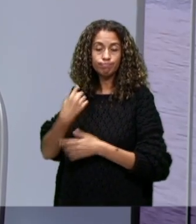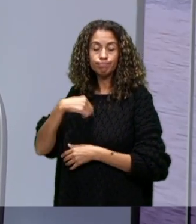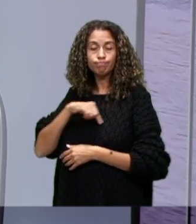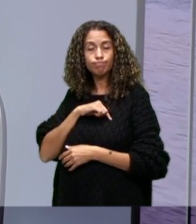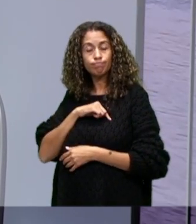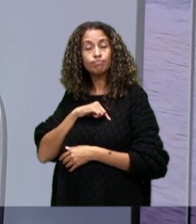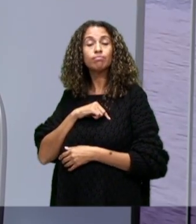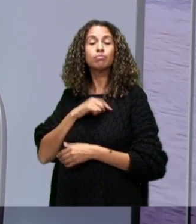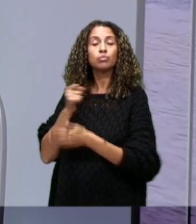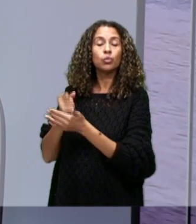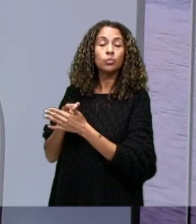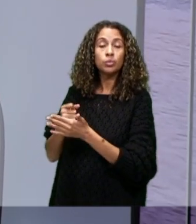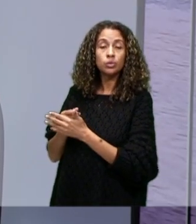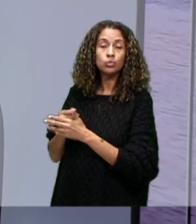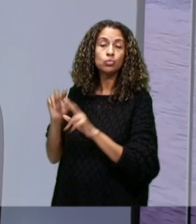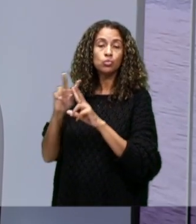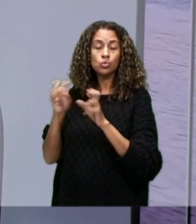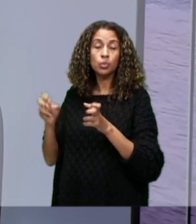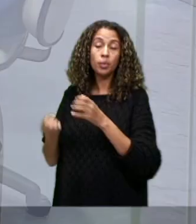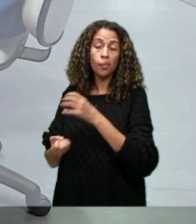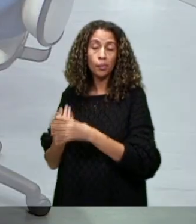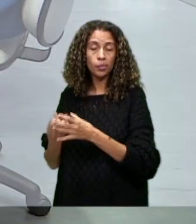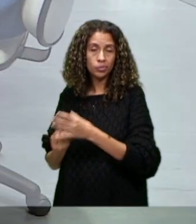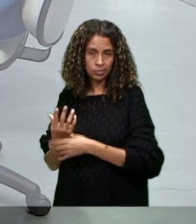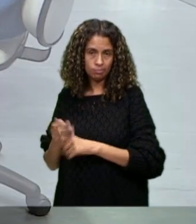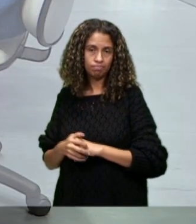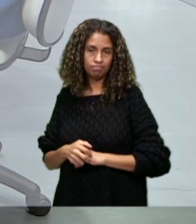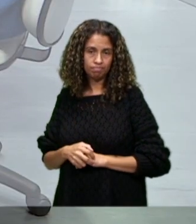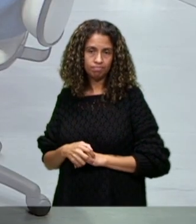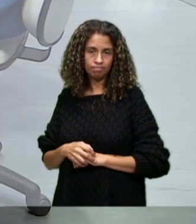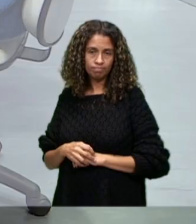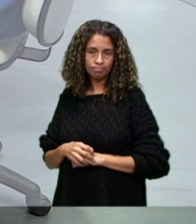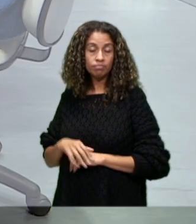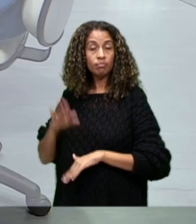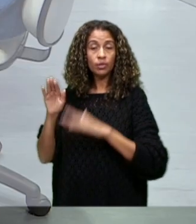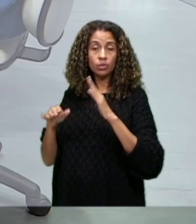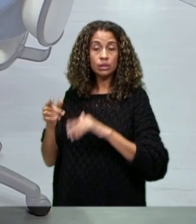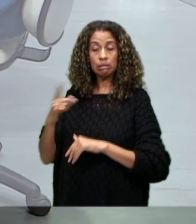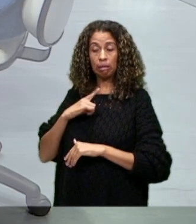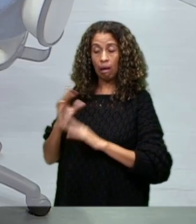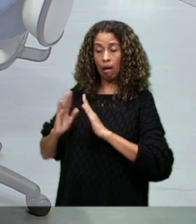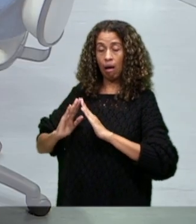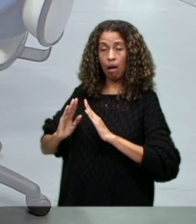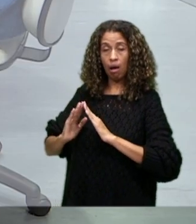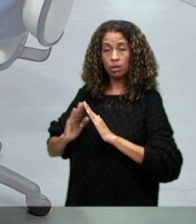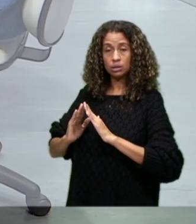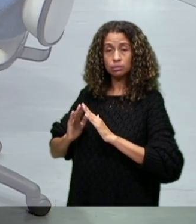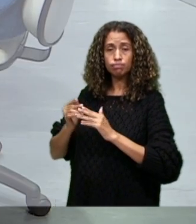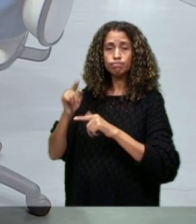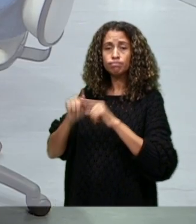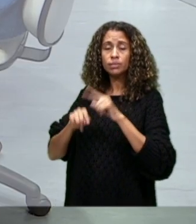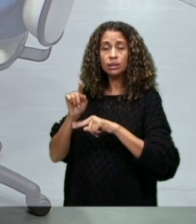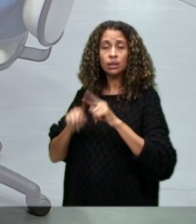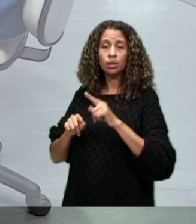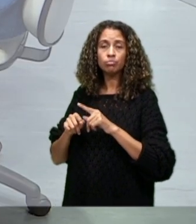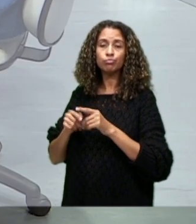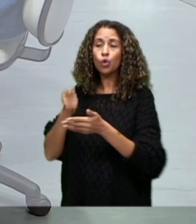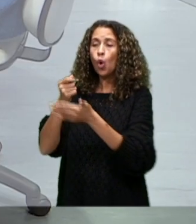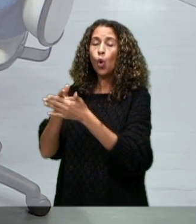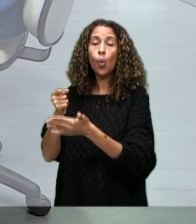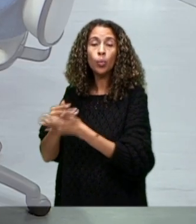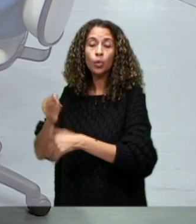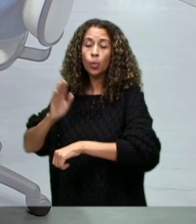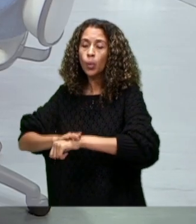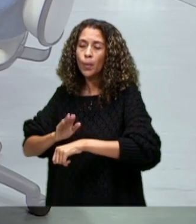a essa produção mesmo? Né? Às vezes a gente tem coisas em casa que a gente comprou meio